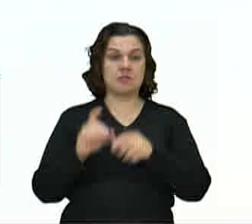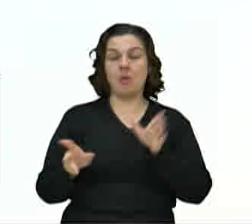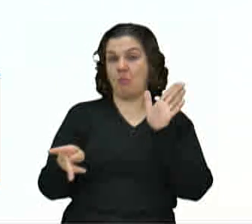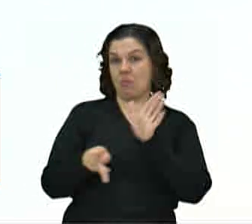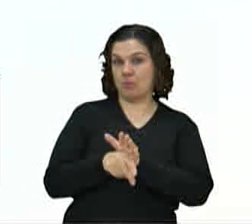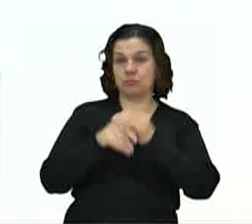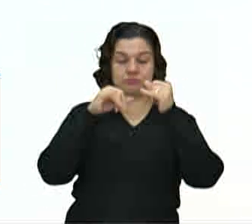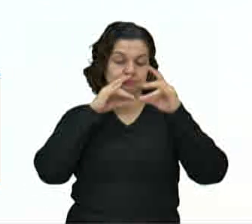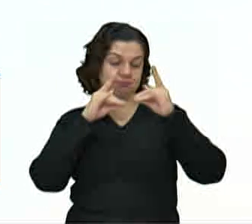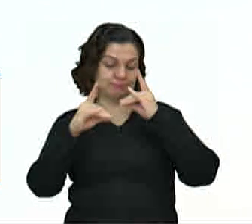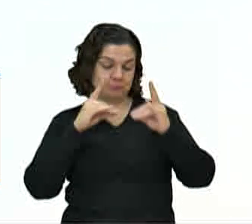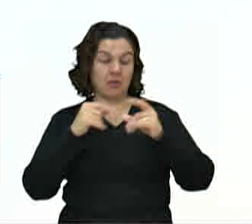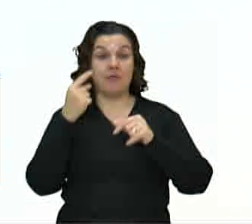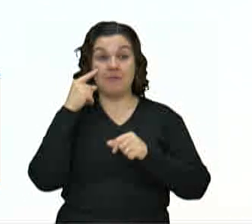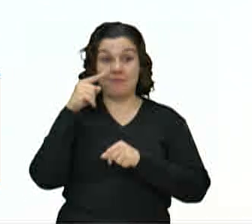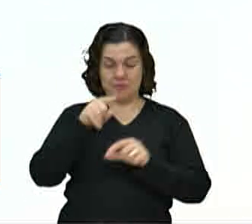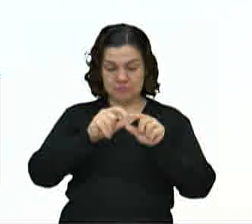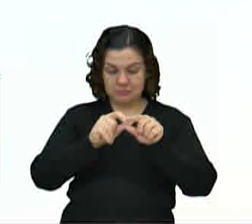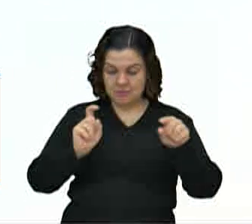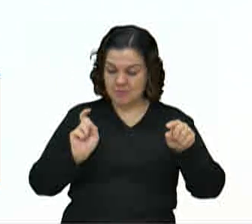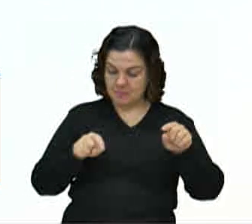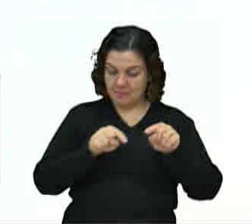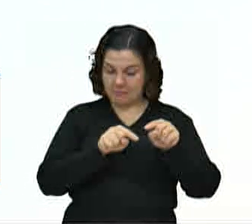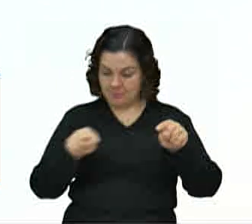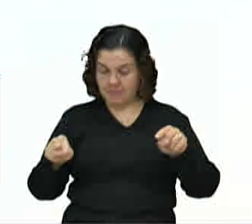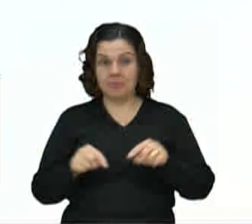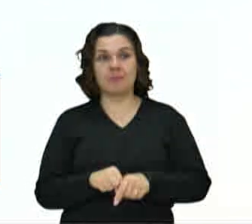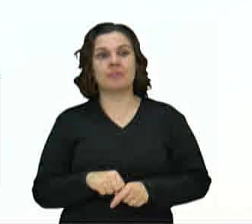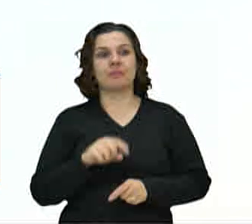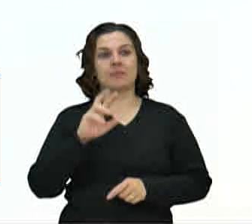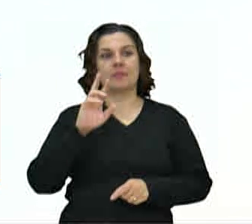documentário. Anota esse linkzinho que está aí embaixo para você.